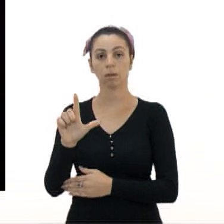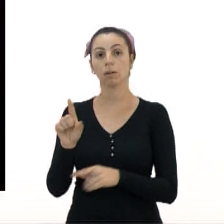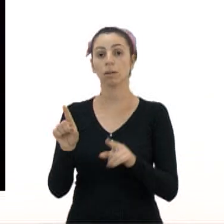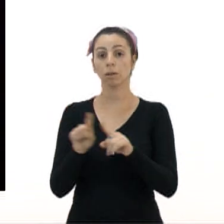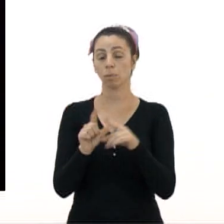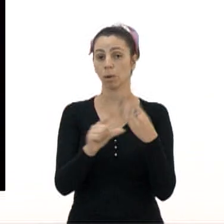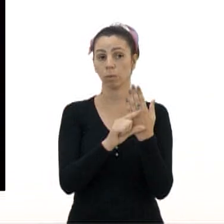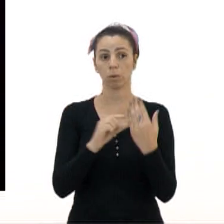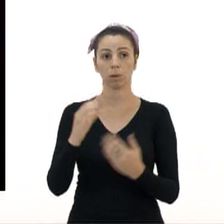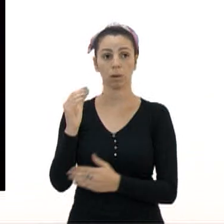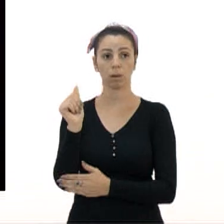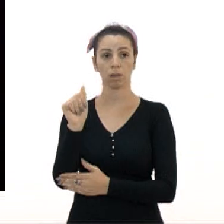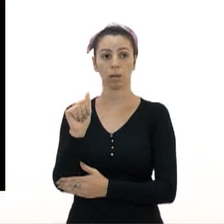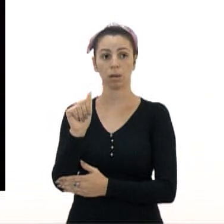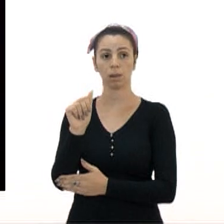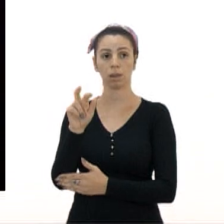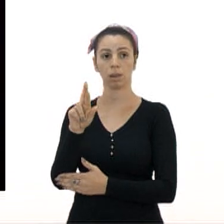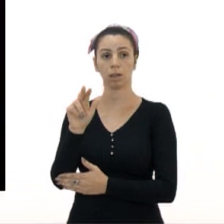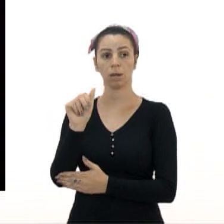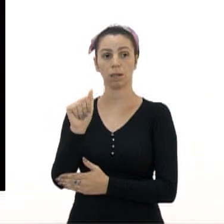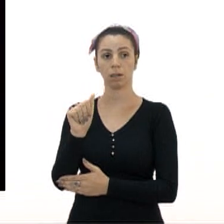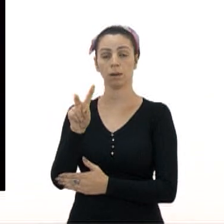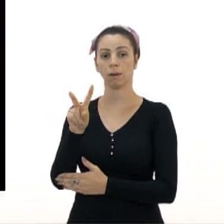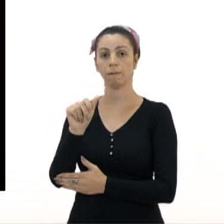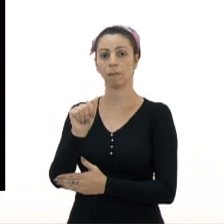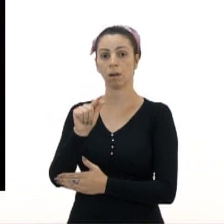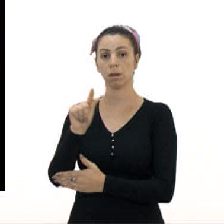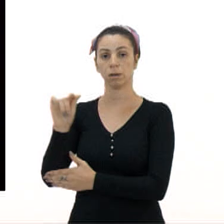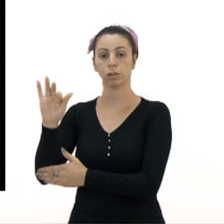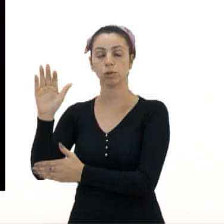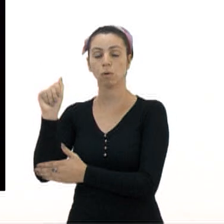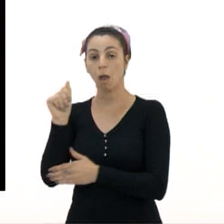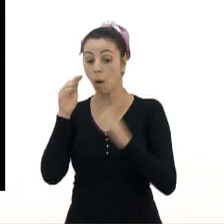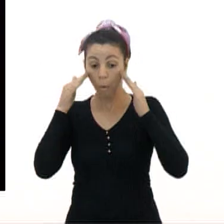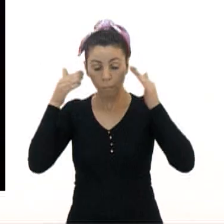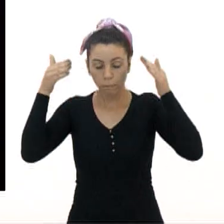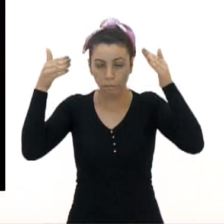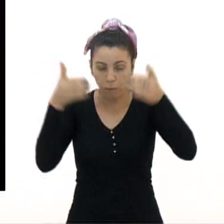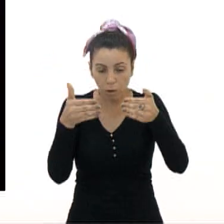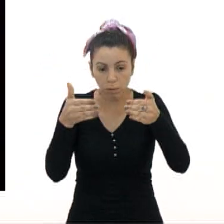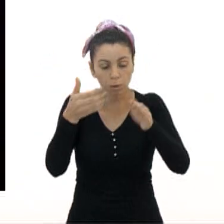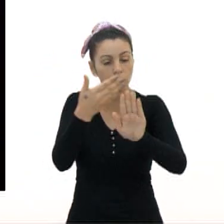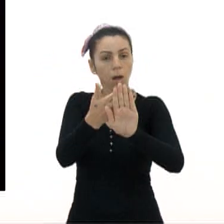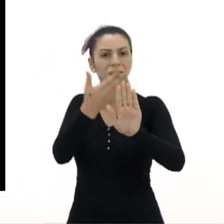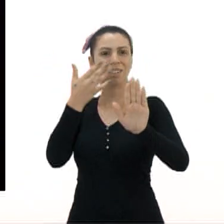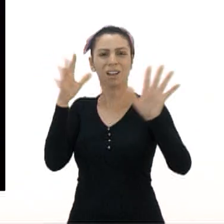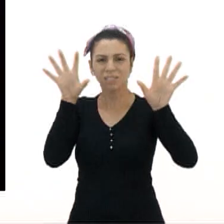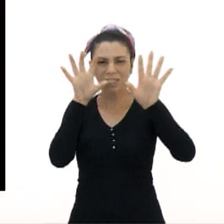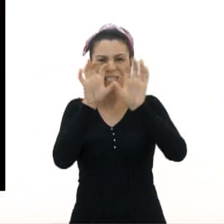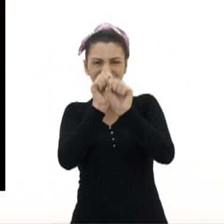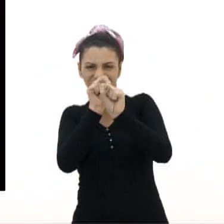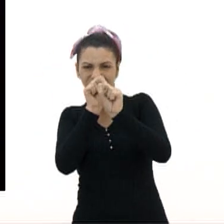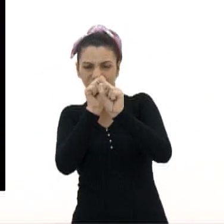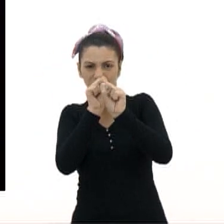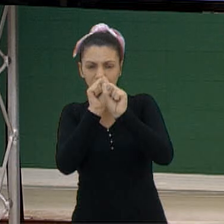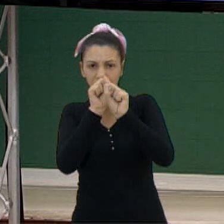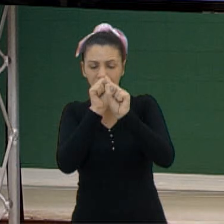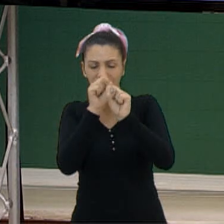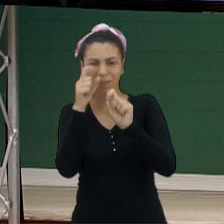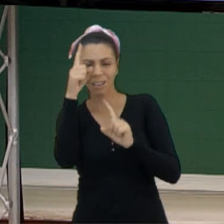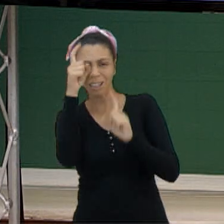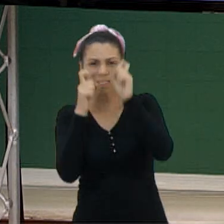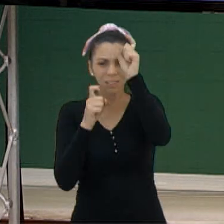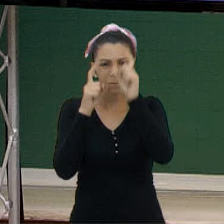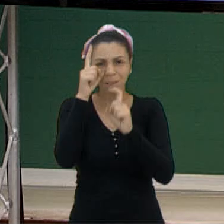Caravaggio? Aqui de novo, gente, a iluminação parece que eu estou colocando um foco. E a expressão de São Mateus no chão,